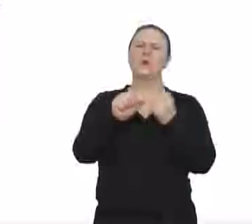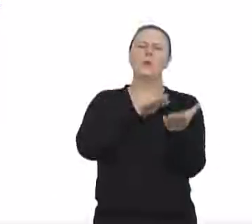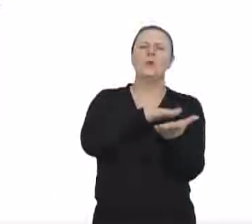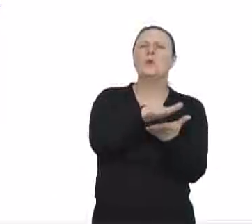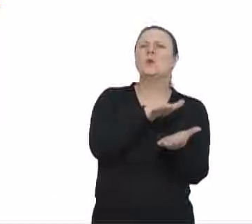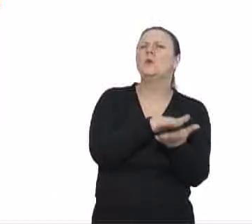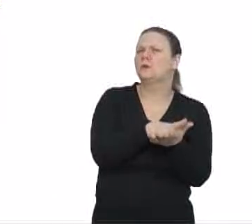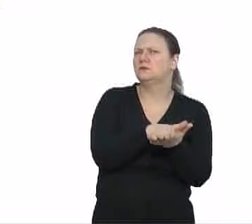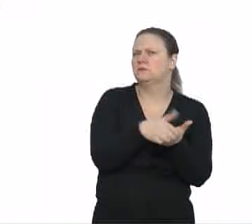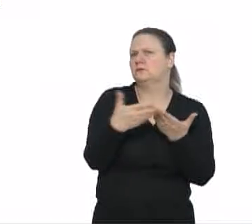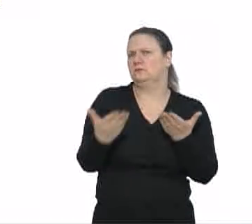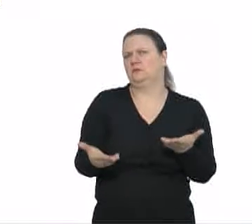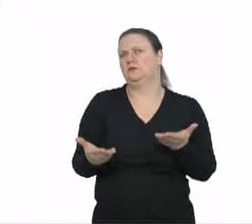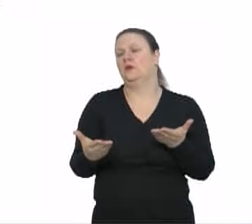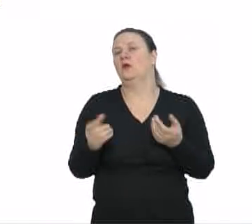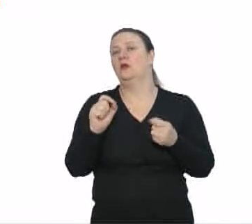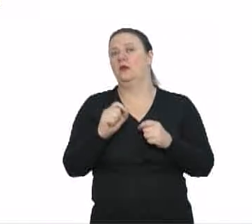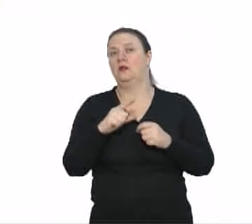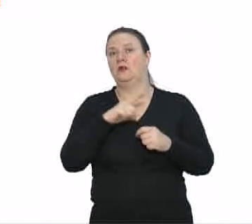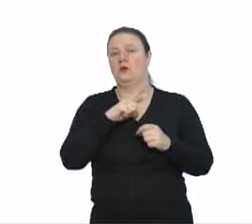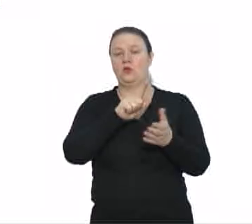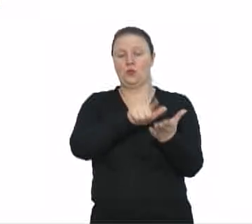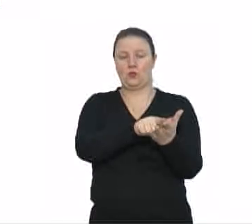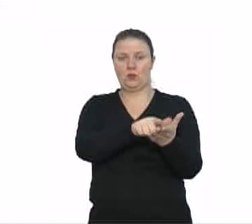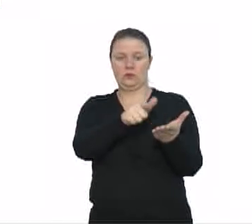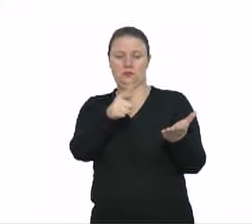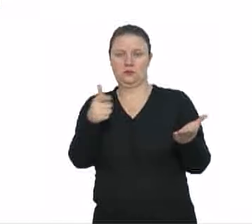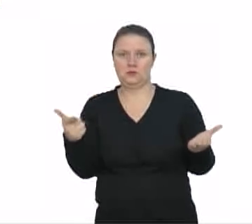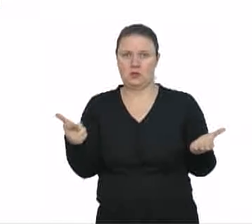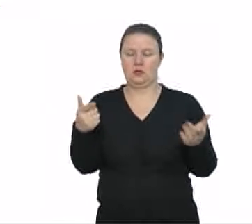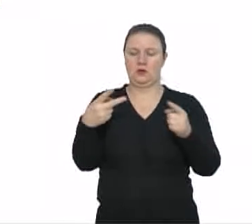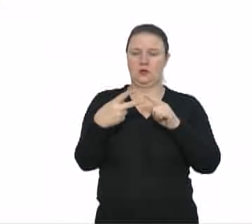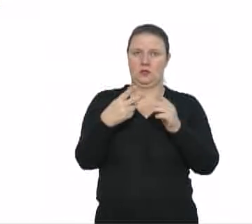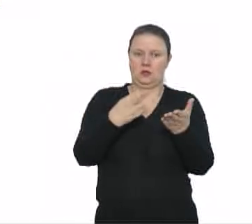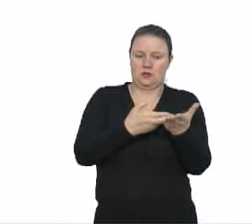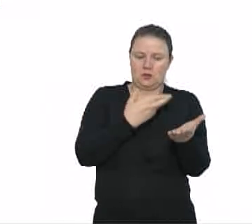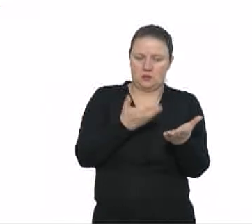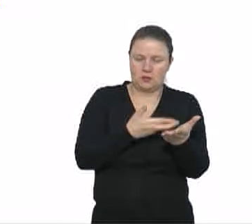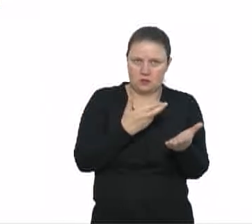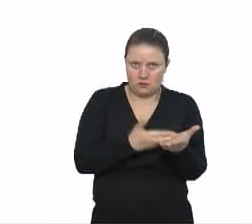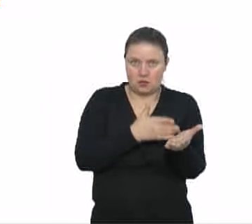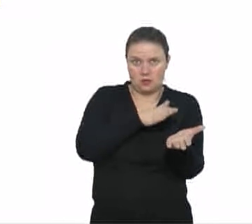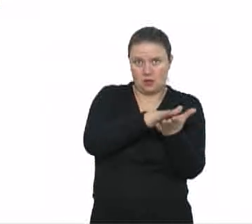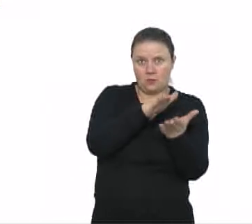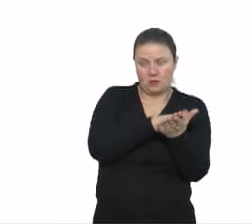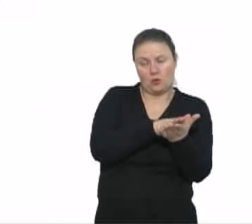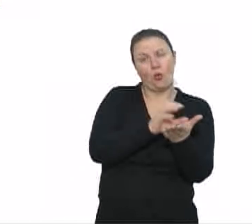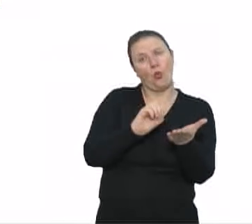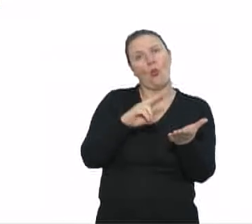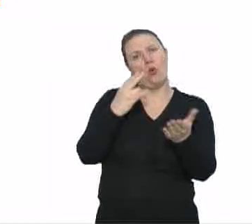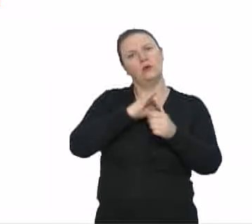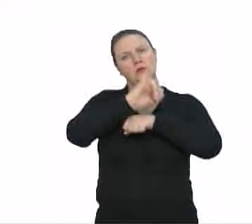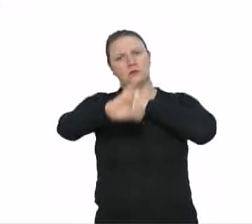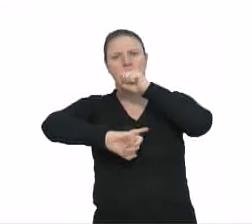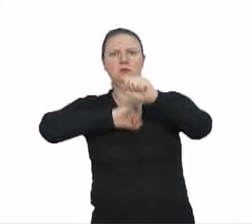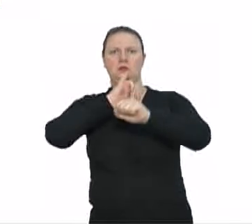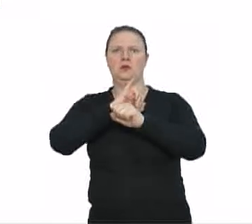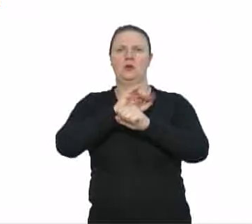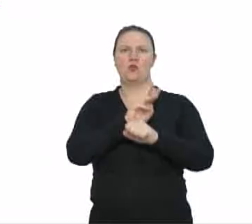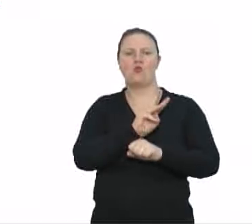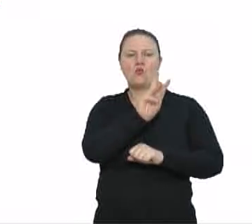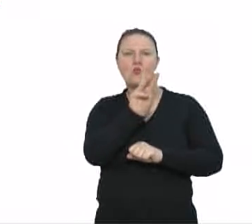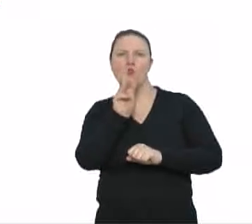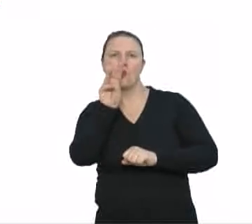O artigo de opinião são publicados em jornais, revistas impressos ou digitais, blogs e